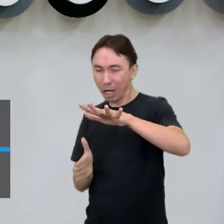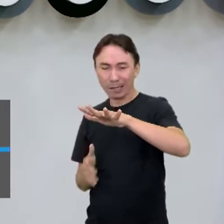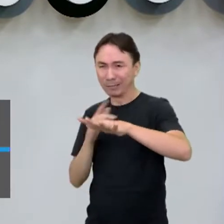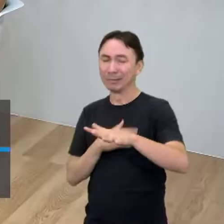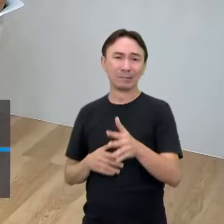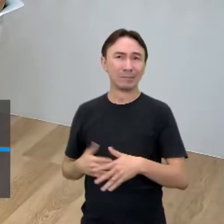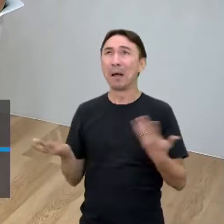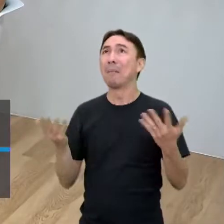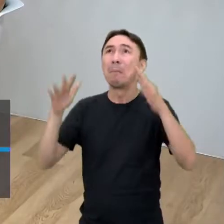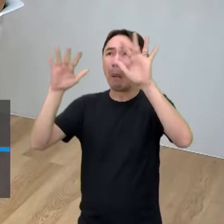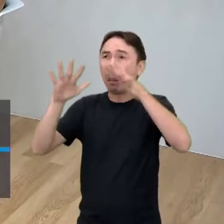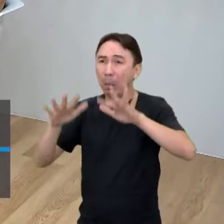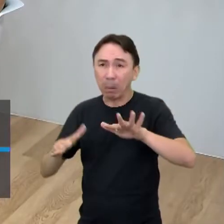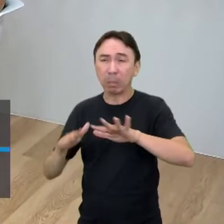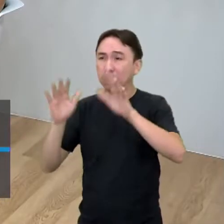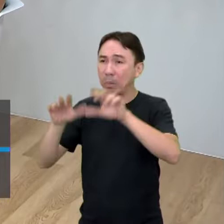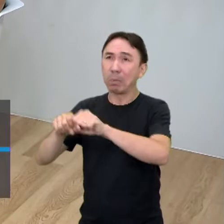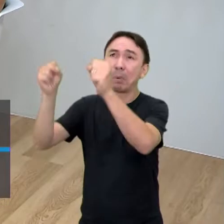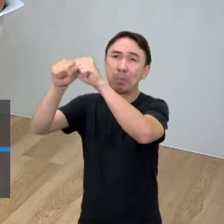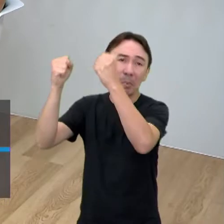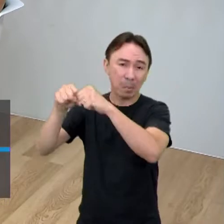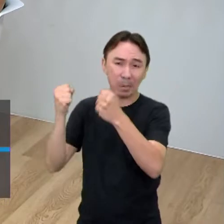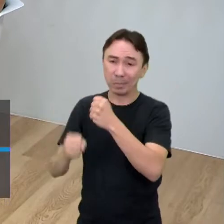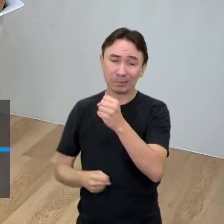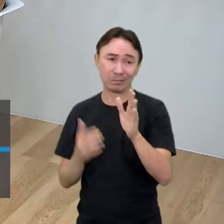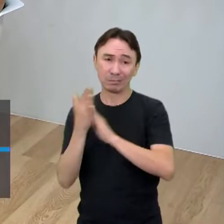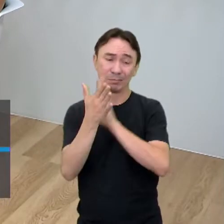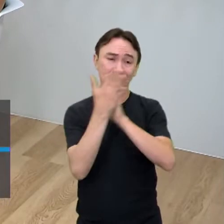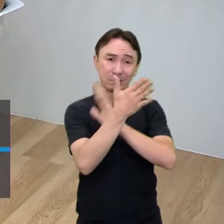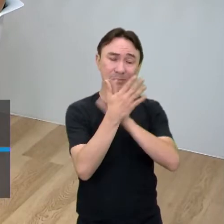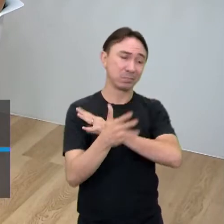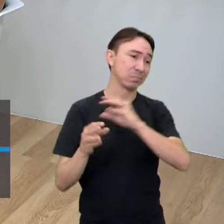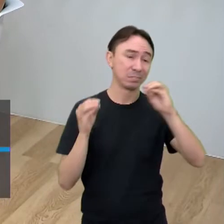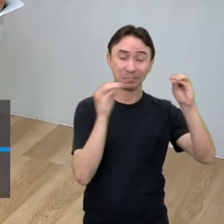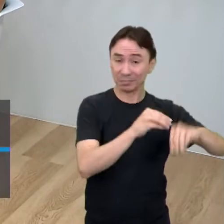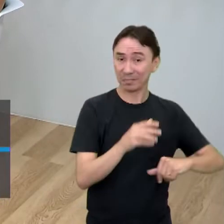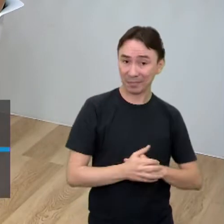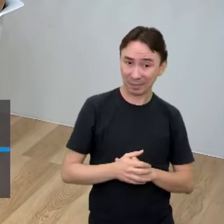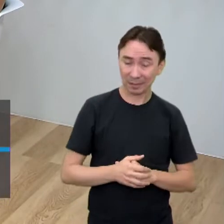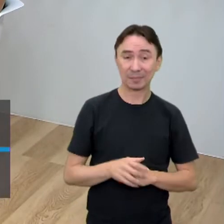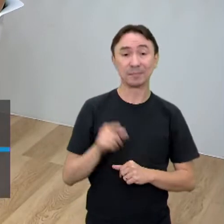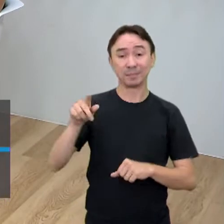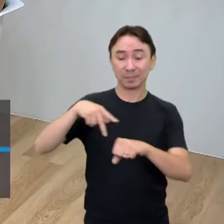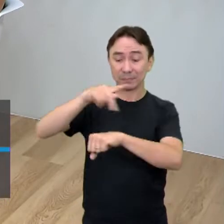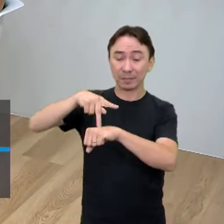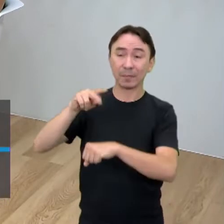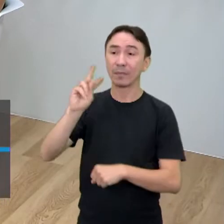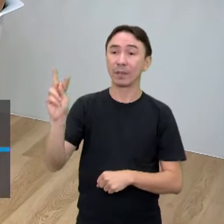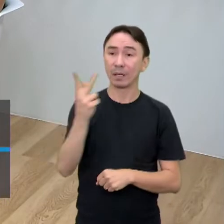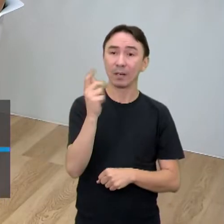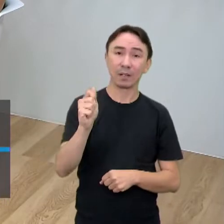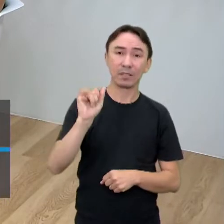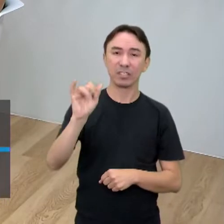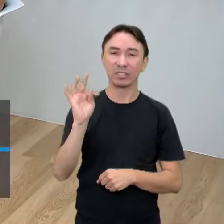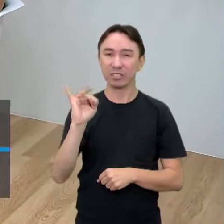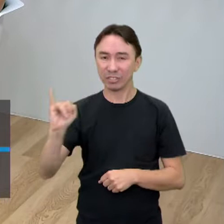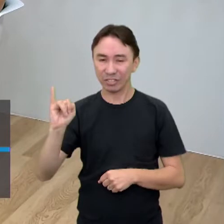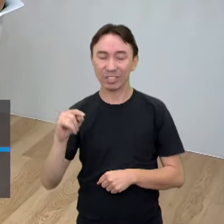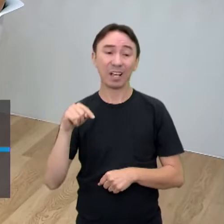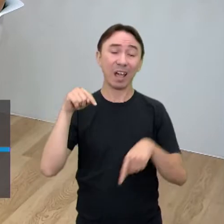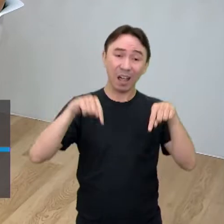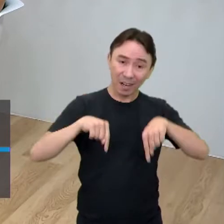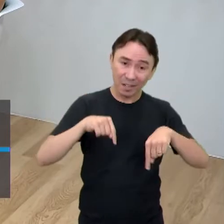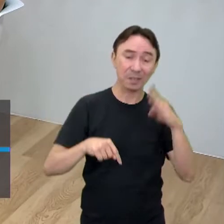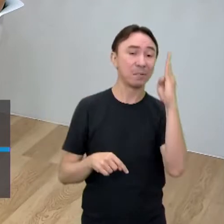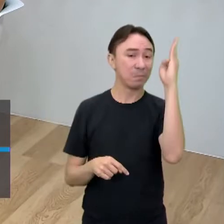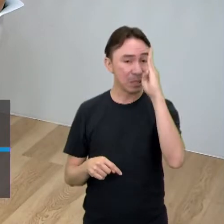né? Sim, no caso do Haiti, inclusive, o governo brasileiro ele criou uma espécie de nomenclatura, porque até então os haitianos